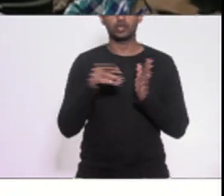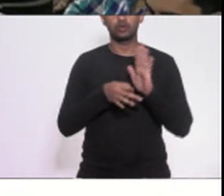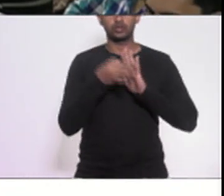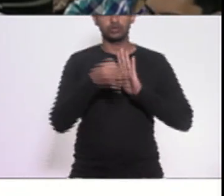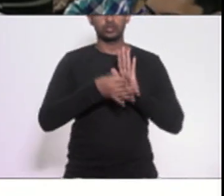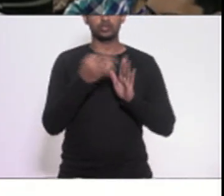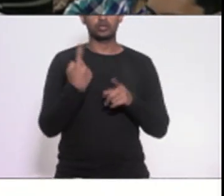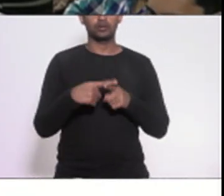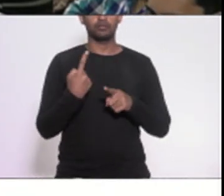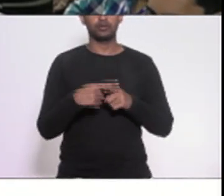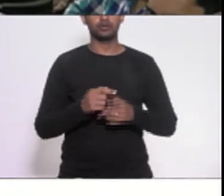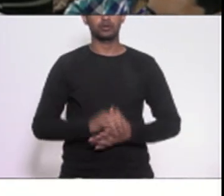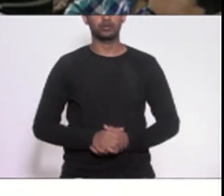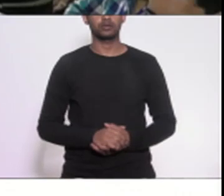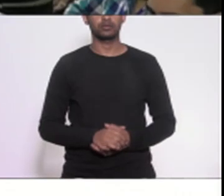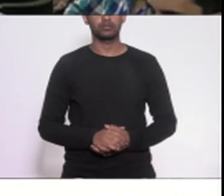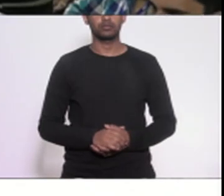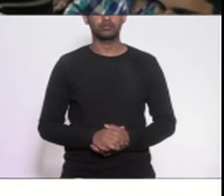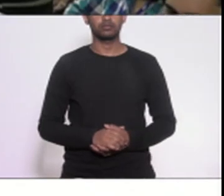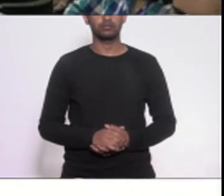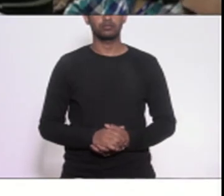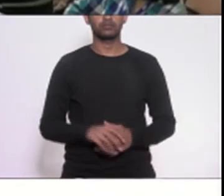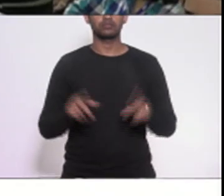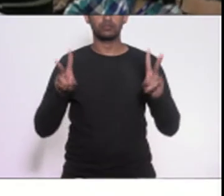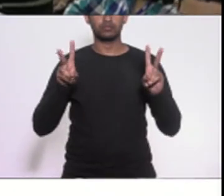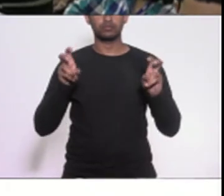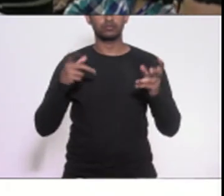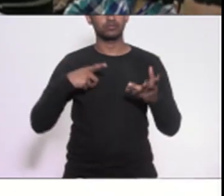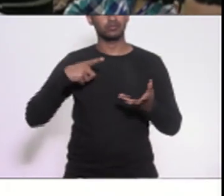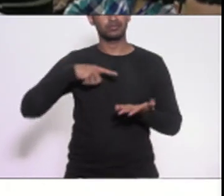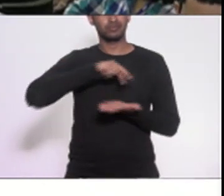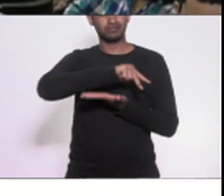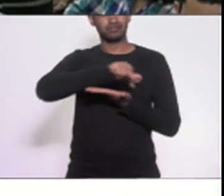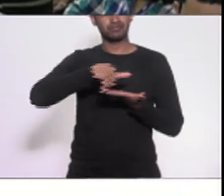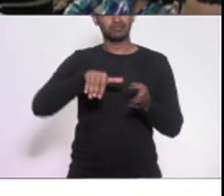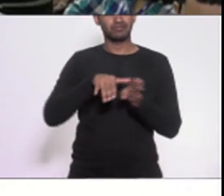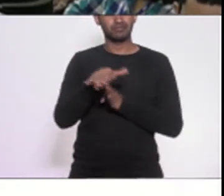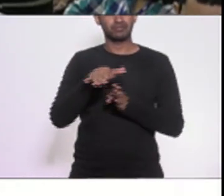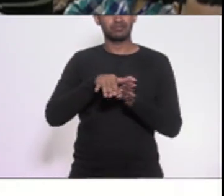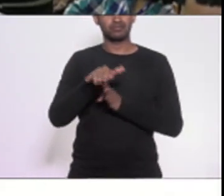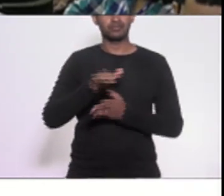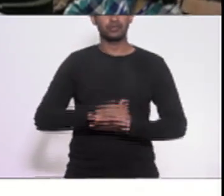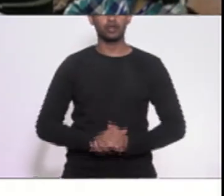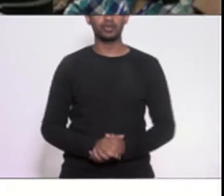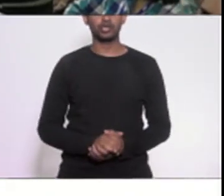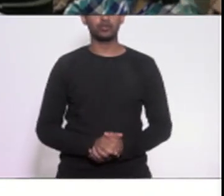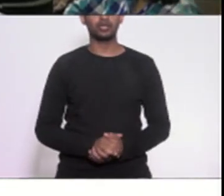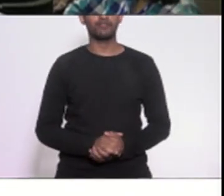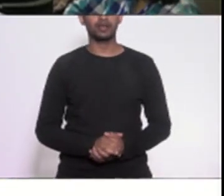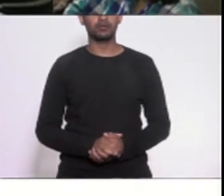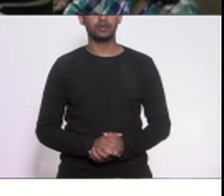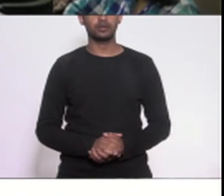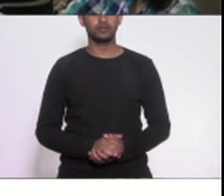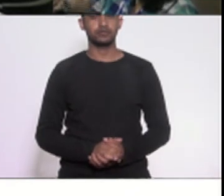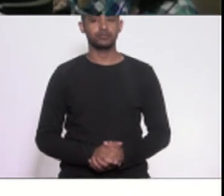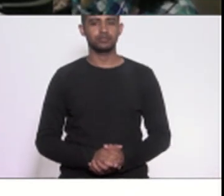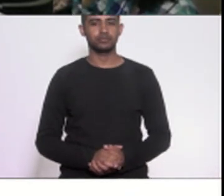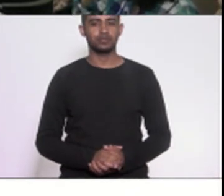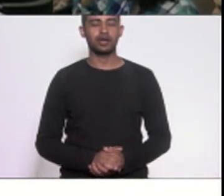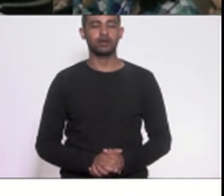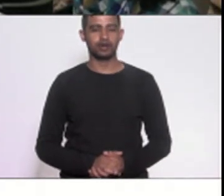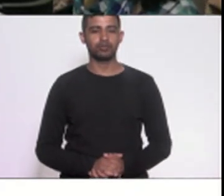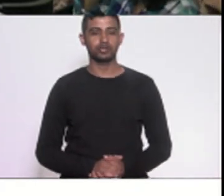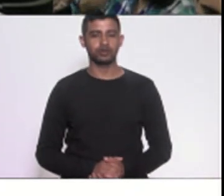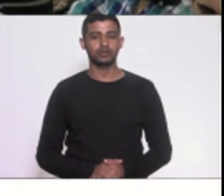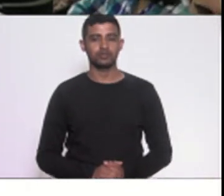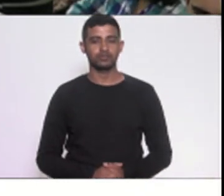porque esse assunto ele perpassa por várias recomendações. Então, por exemplo, tem uma aqui que fala sobre criação de